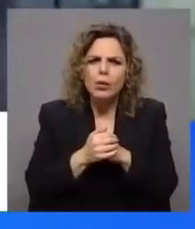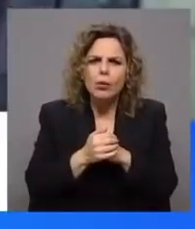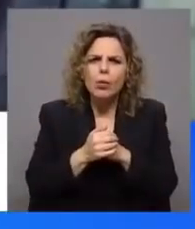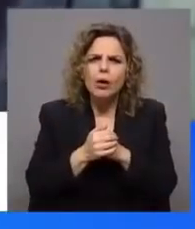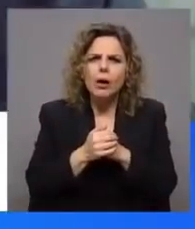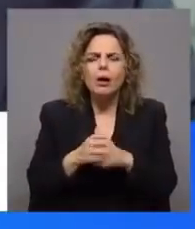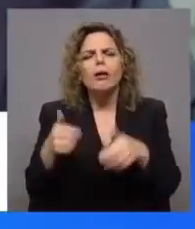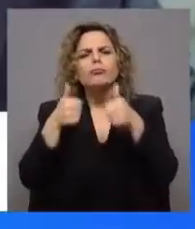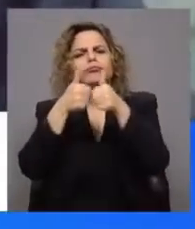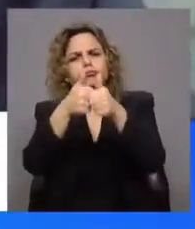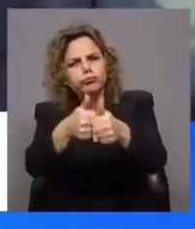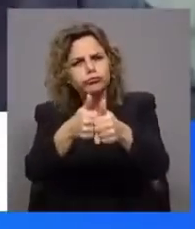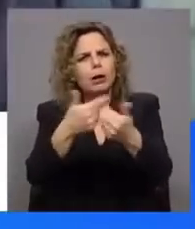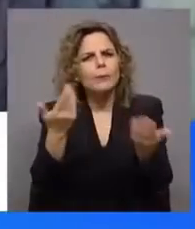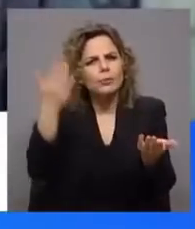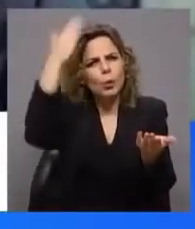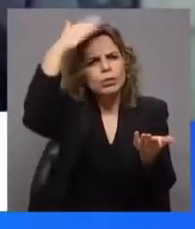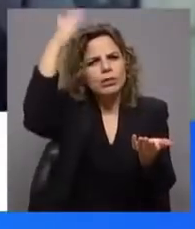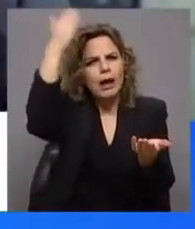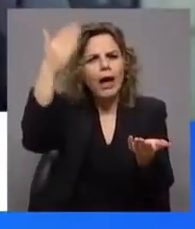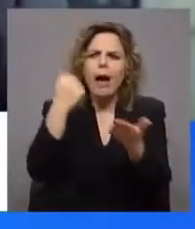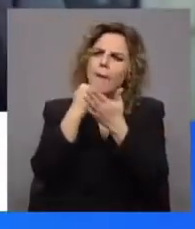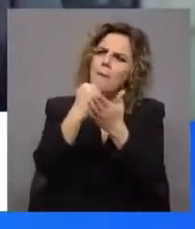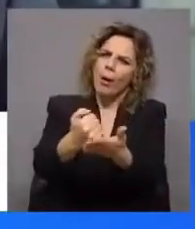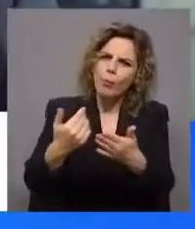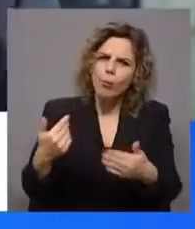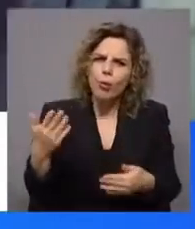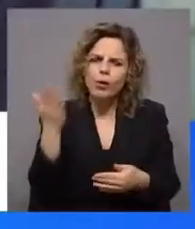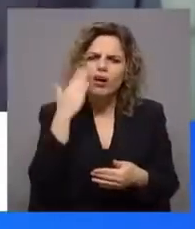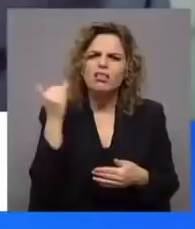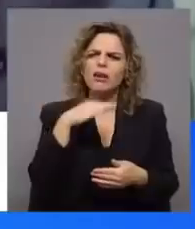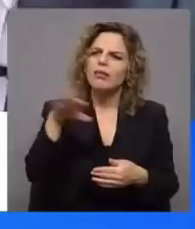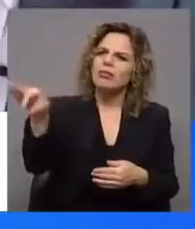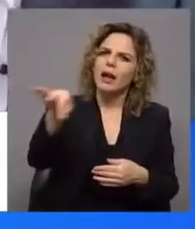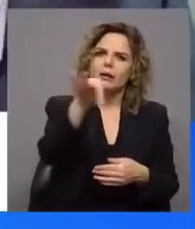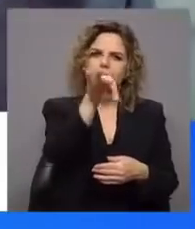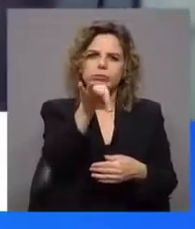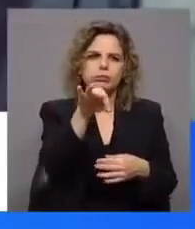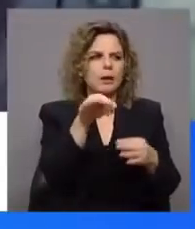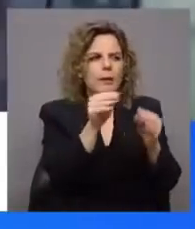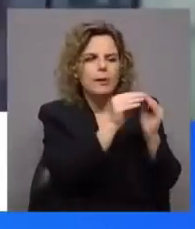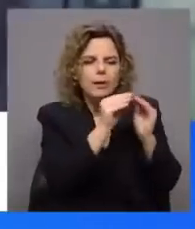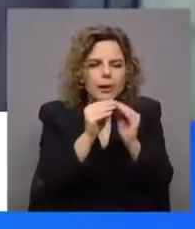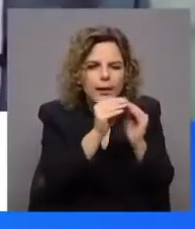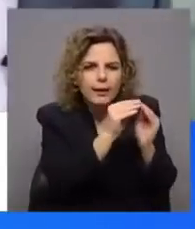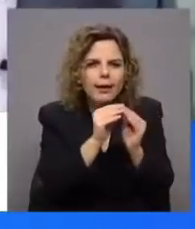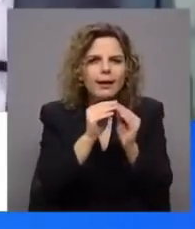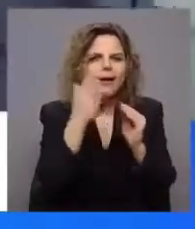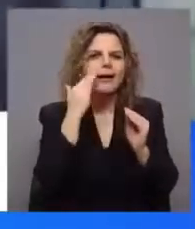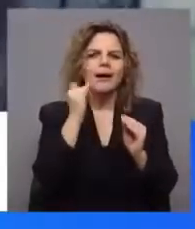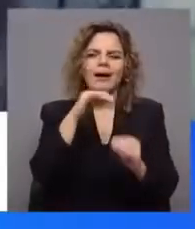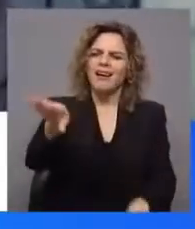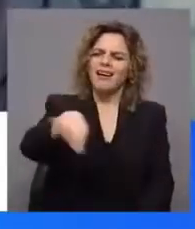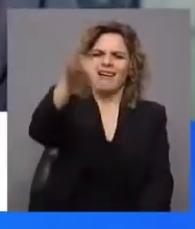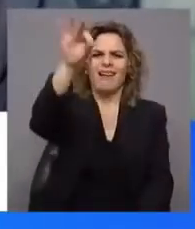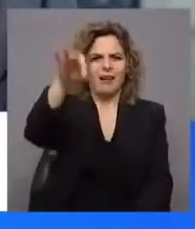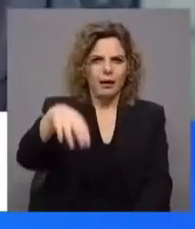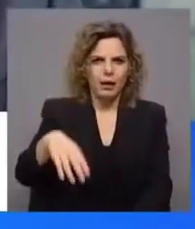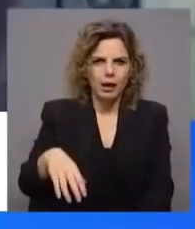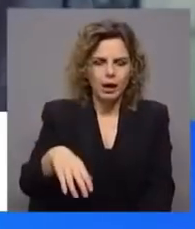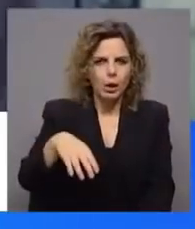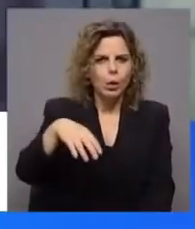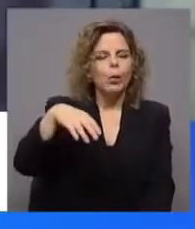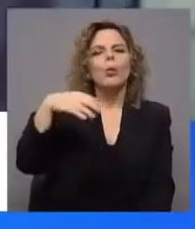Trump e tentar eleger um embuste para ser o presidente, que era aquele